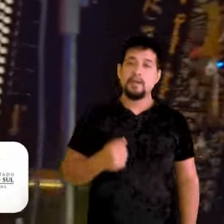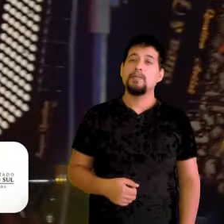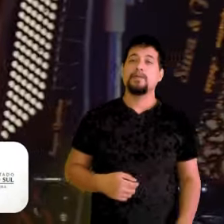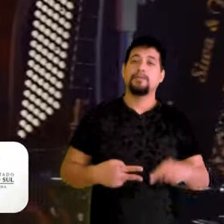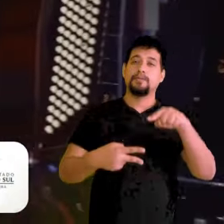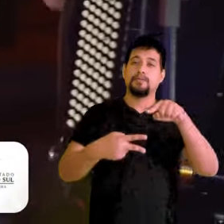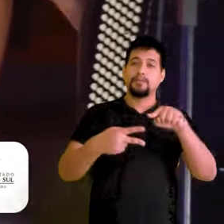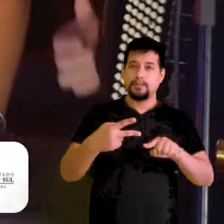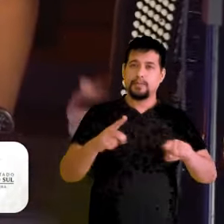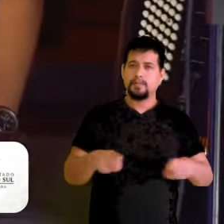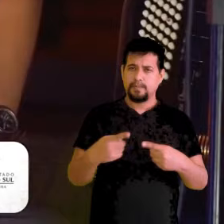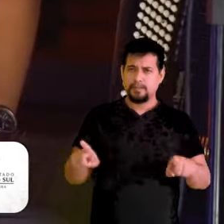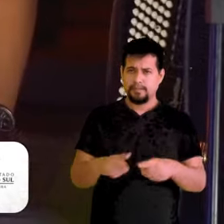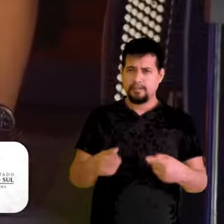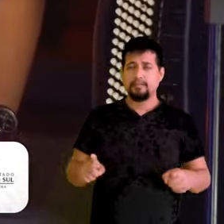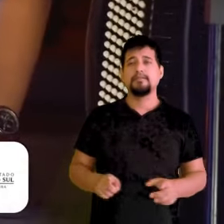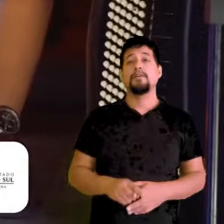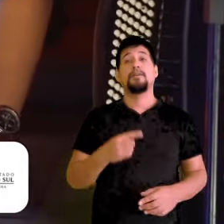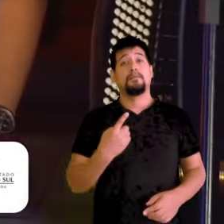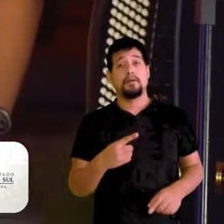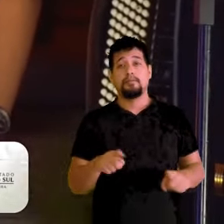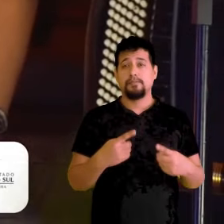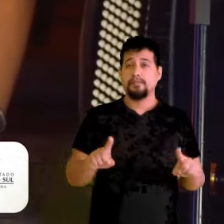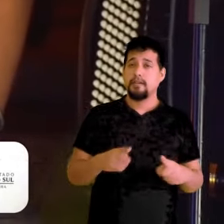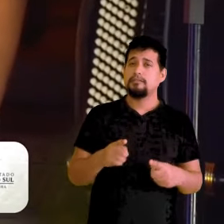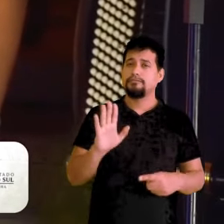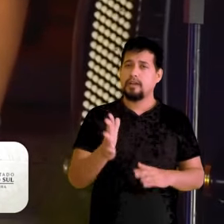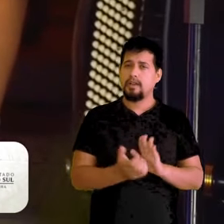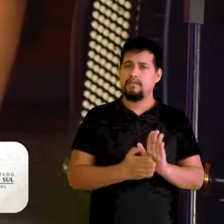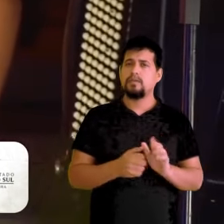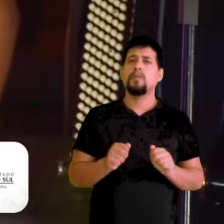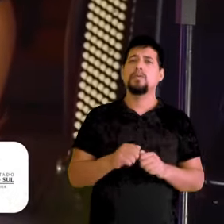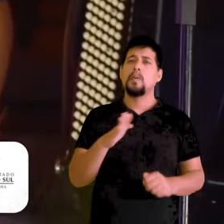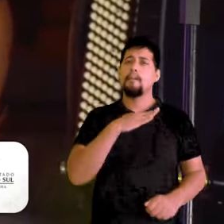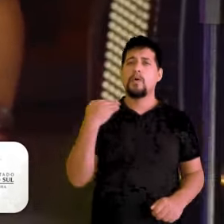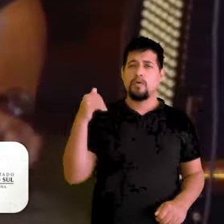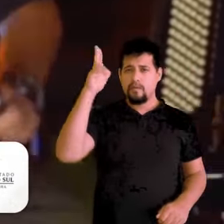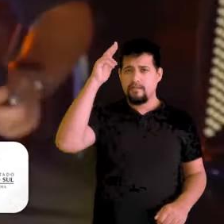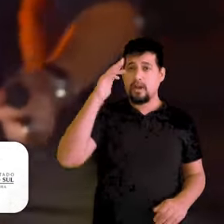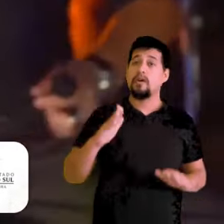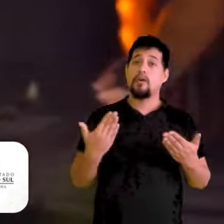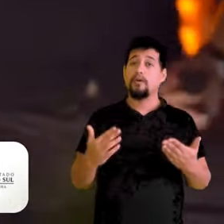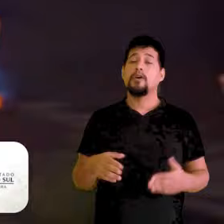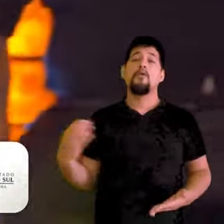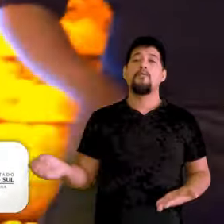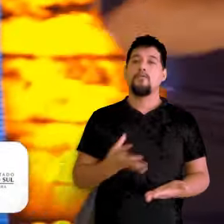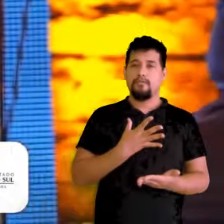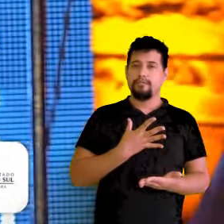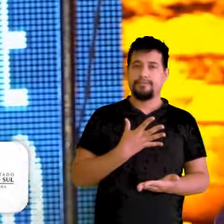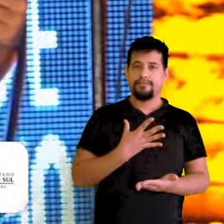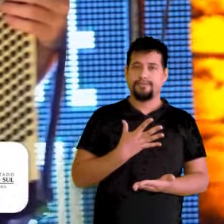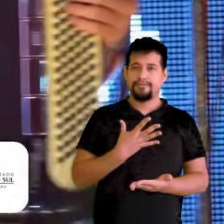Vamos tocar dois chamamés? Opa! Uma o Canhoto gravou, Quando Morre um Cavalo. E agora nós